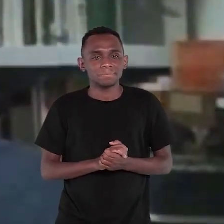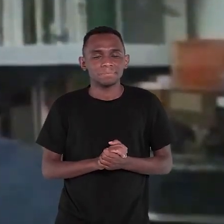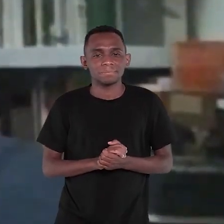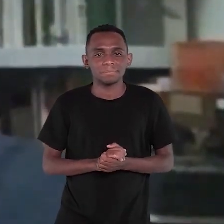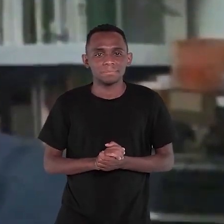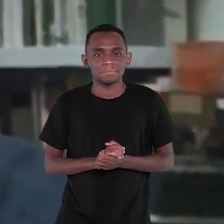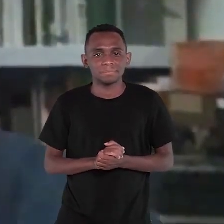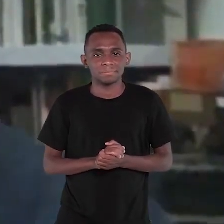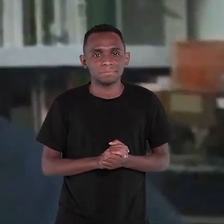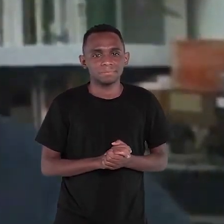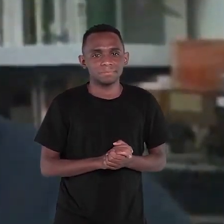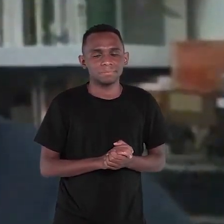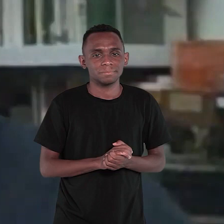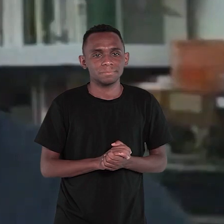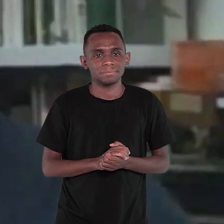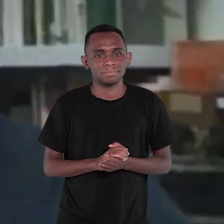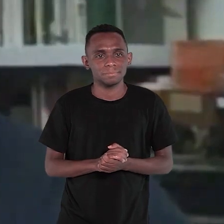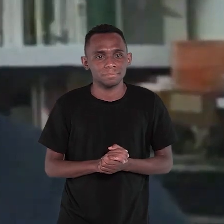E